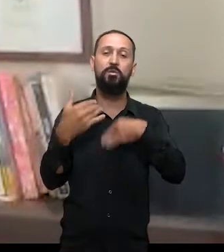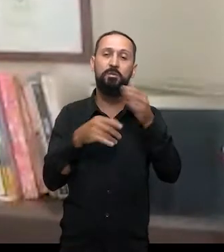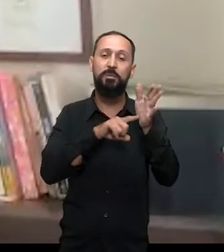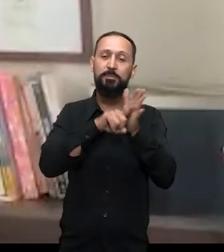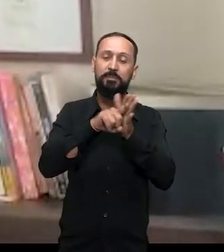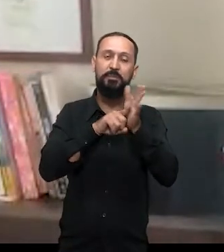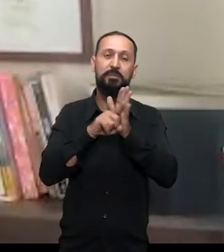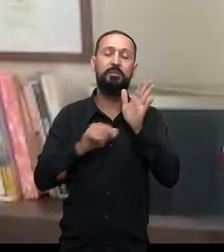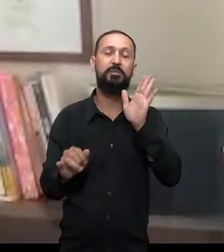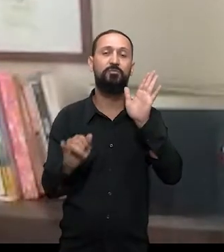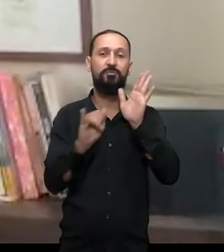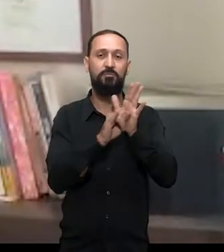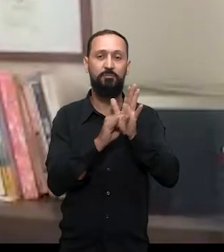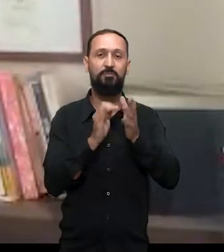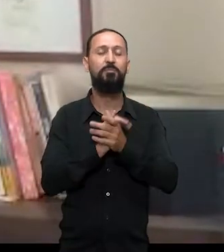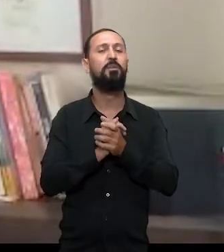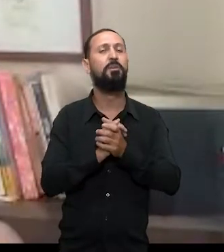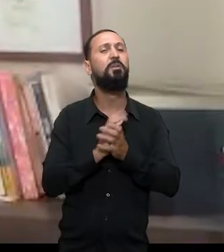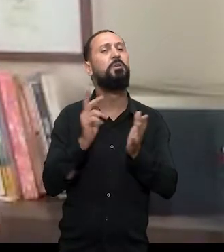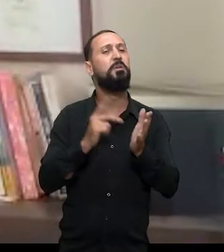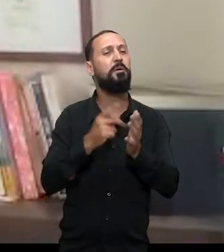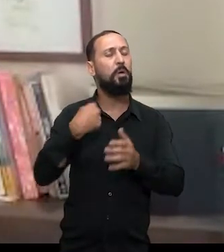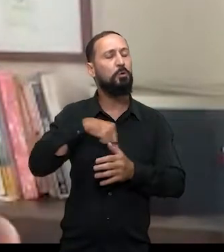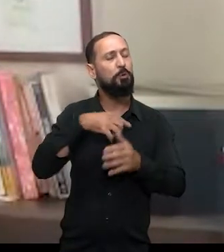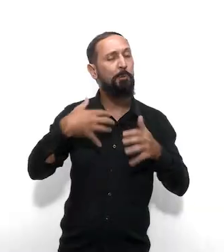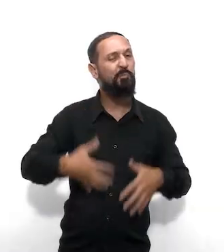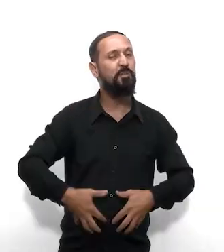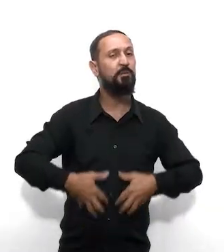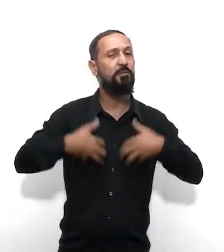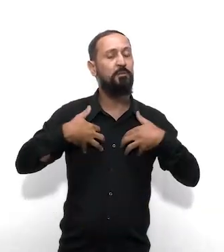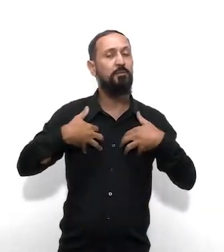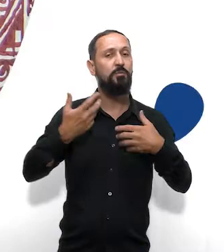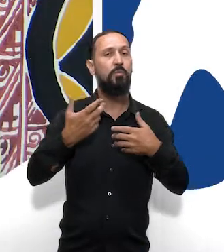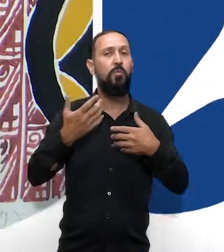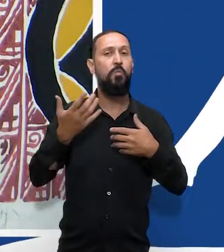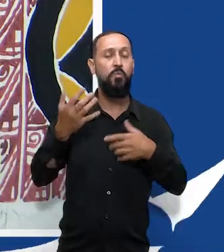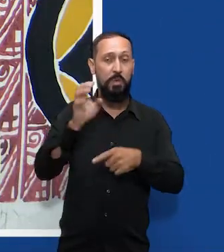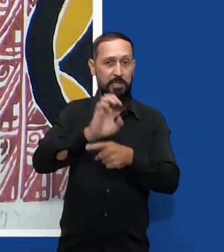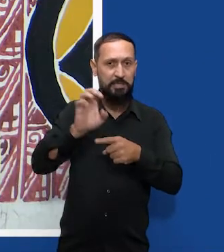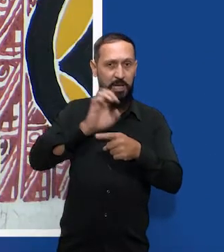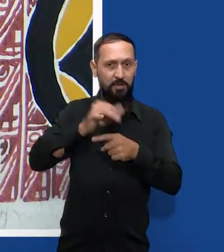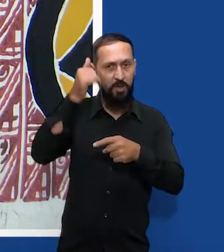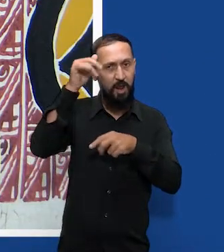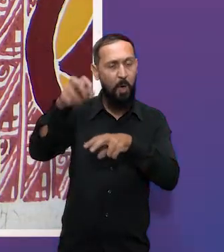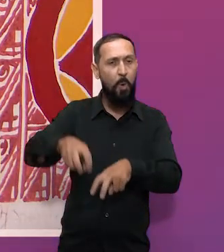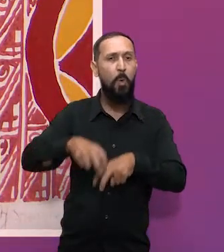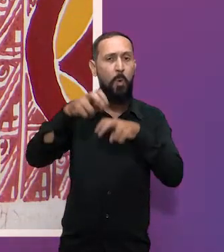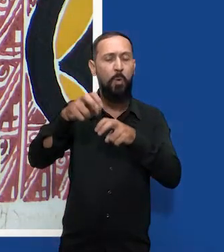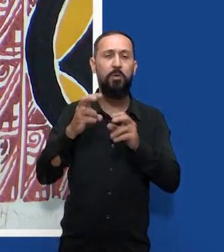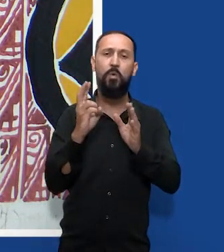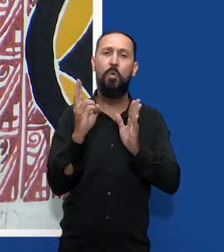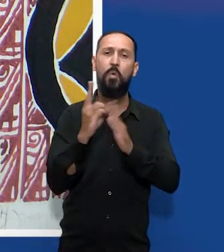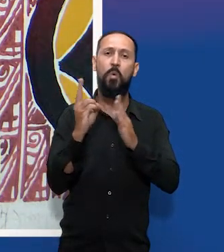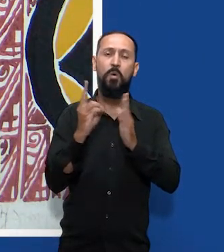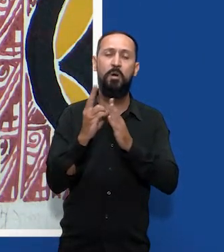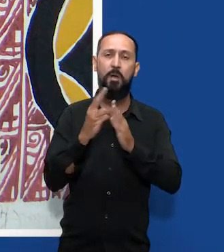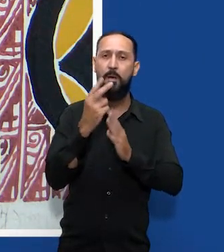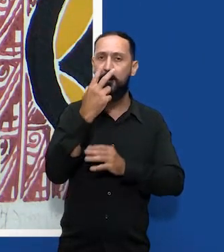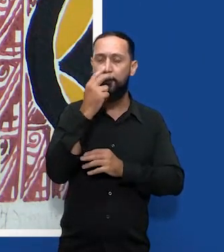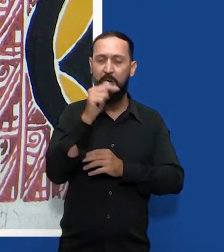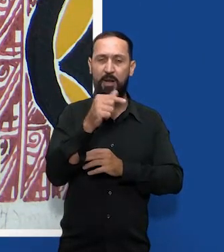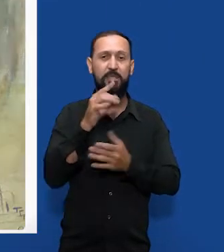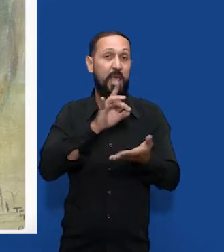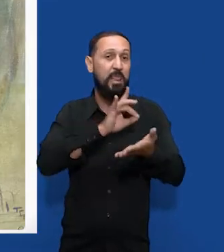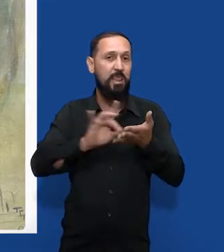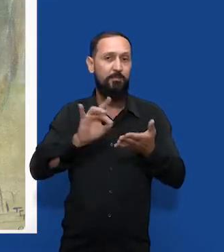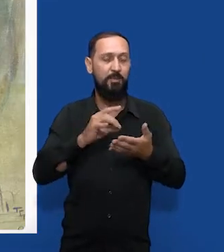processo de busca da identidade. E foi uma grande felicidade, principalmente um Estado ruralista, onde o indígena é quase que considerado